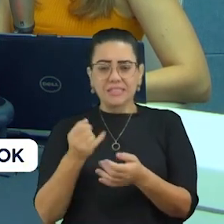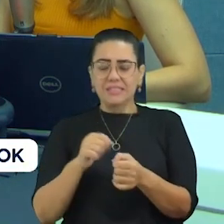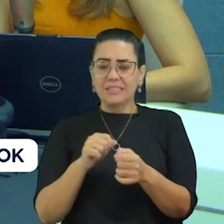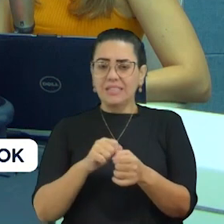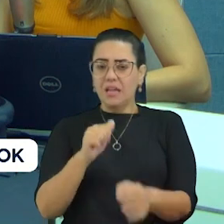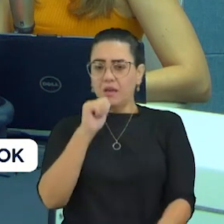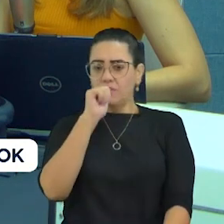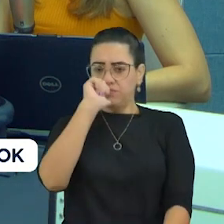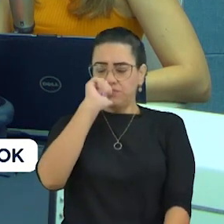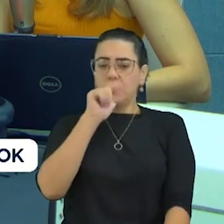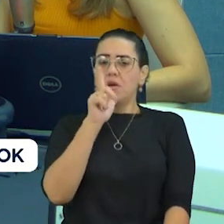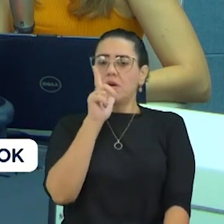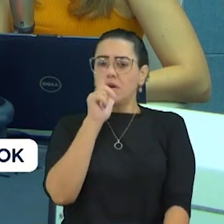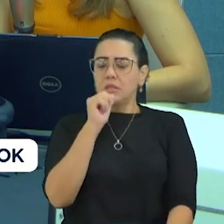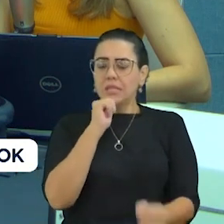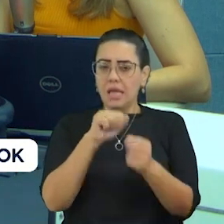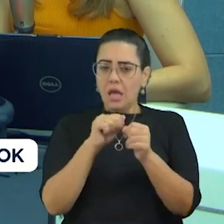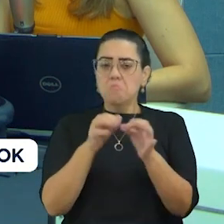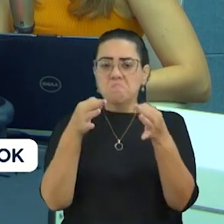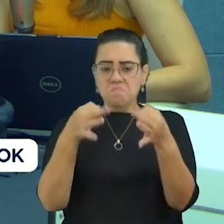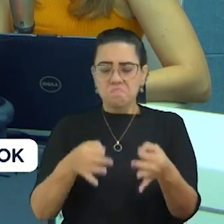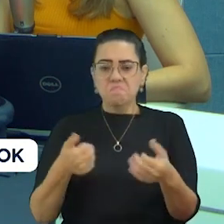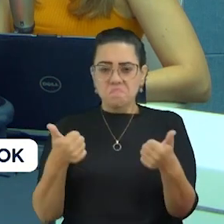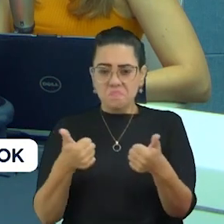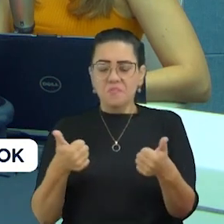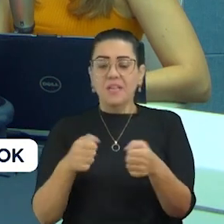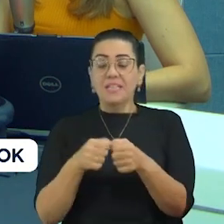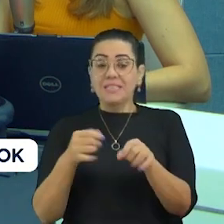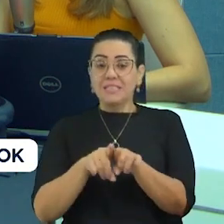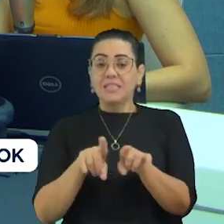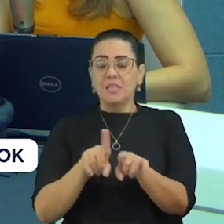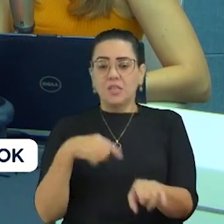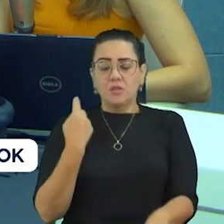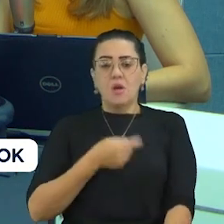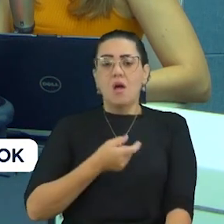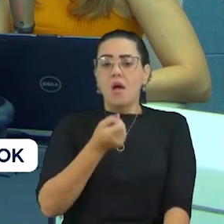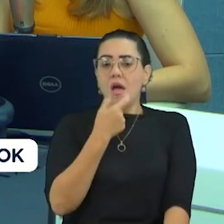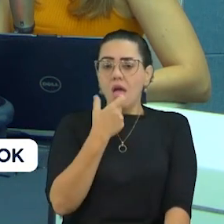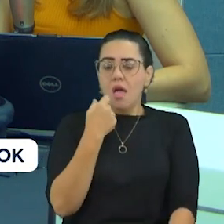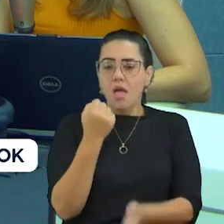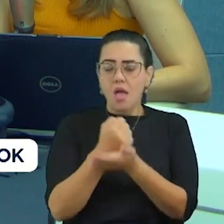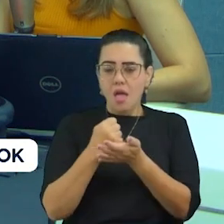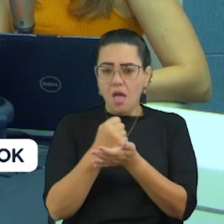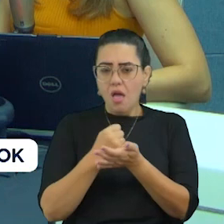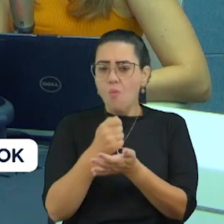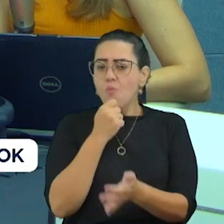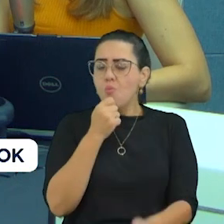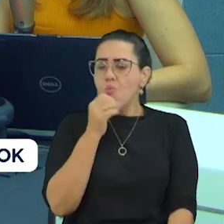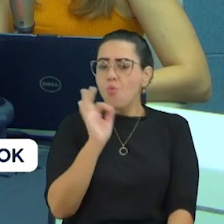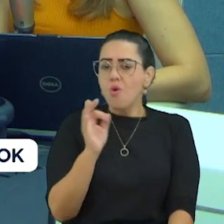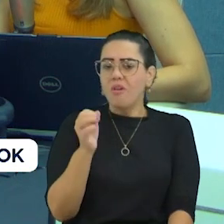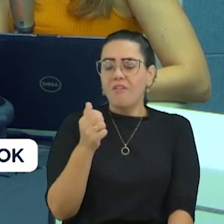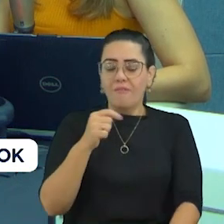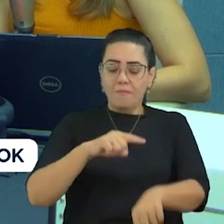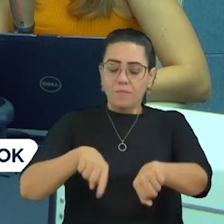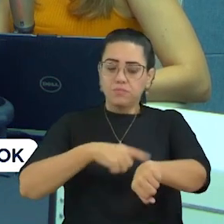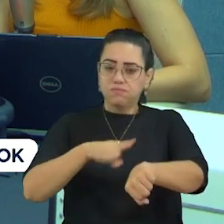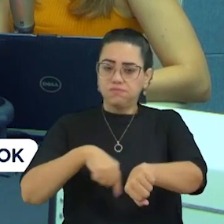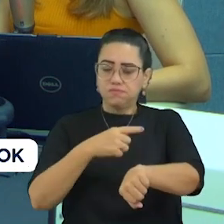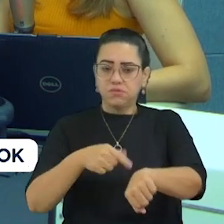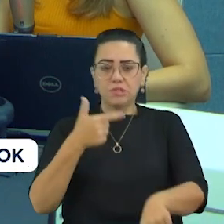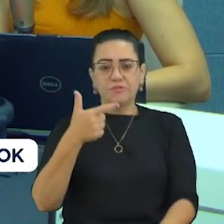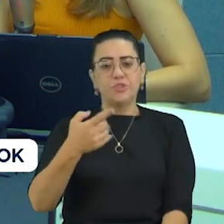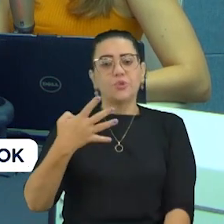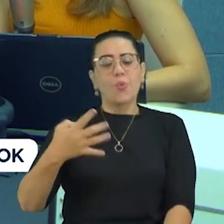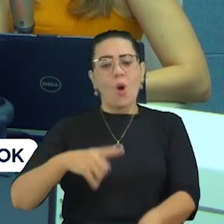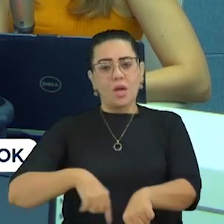que a gente tome alguma medicação, nós temos que ficar 24 horas sem tomar remédio, sem tomar álcool. Olha só. Então, às vezes a pessoa